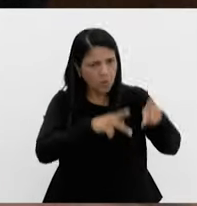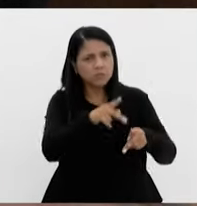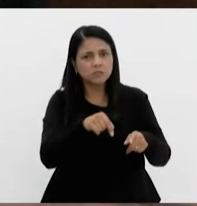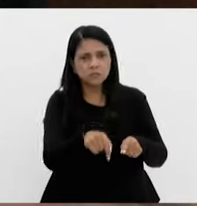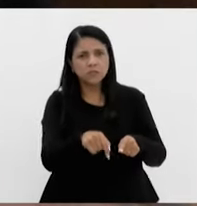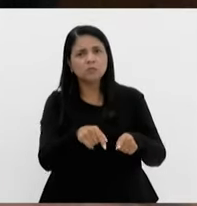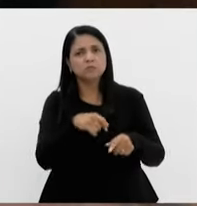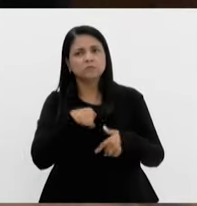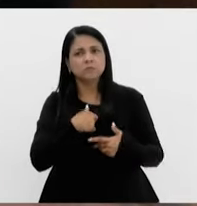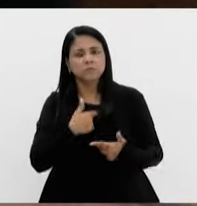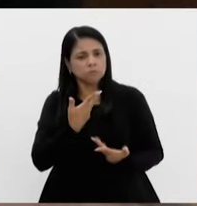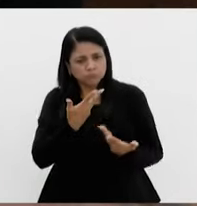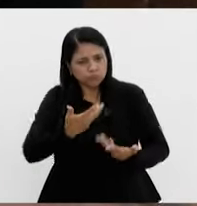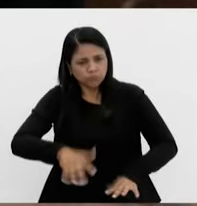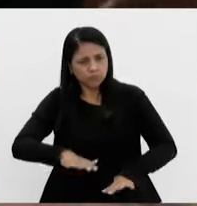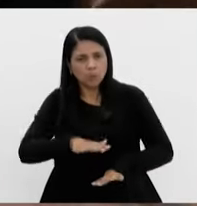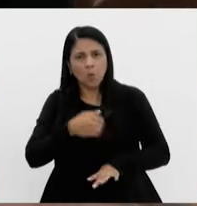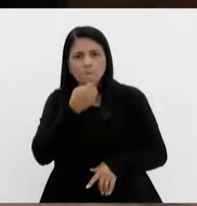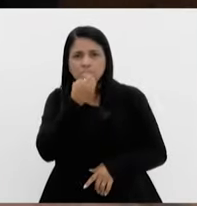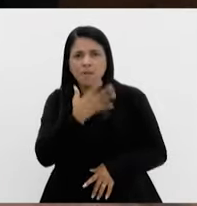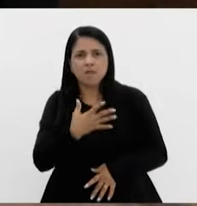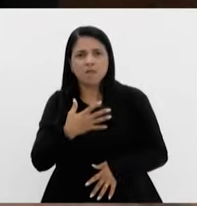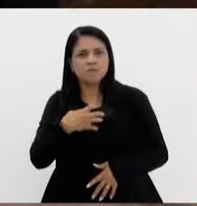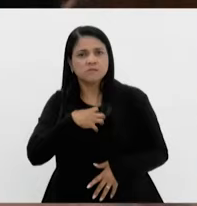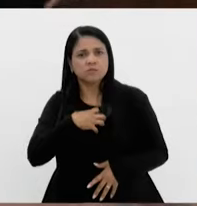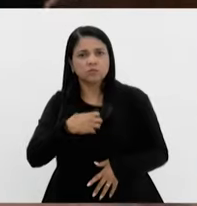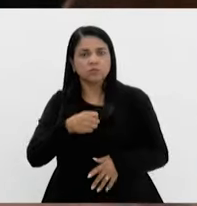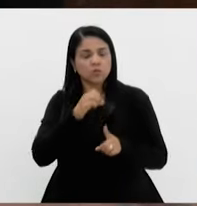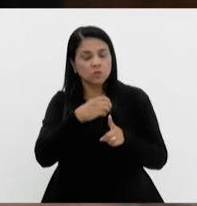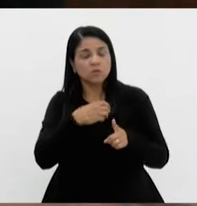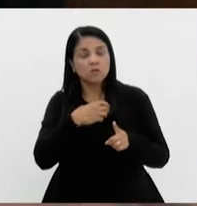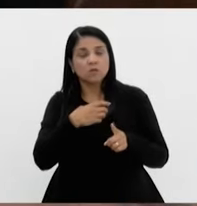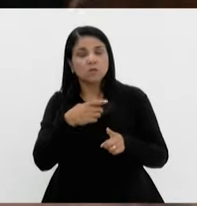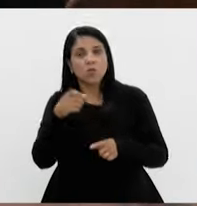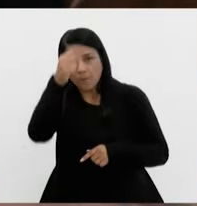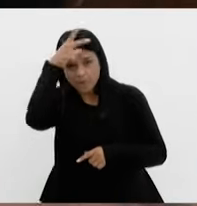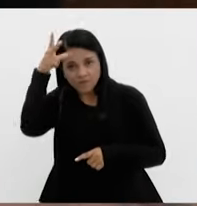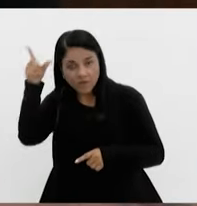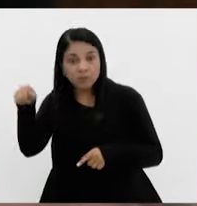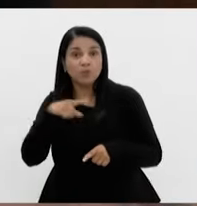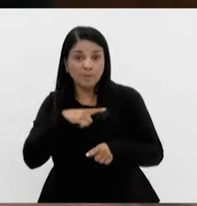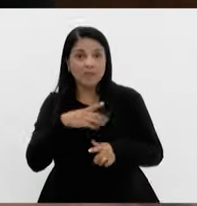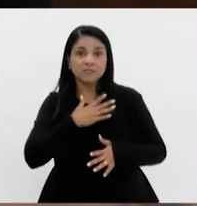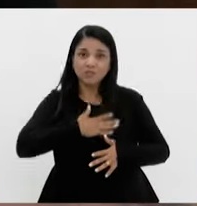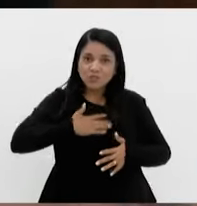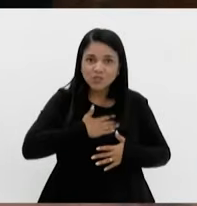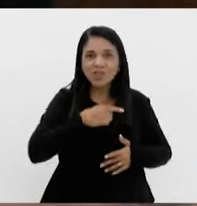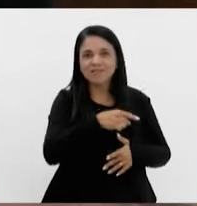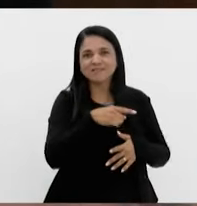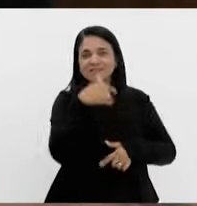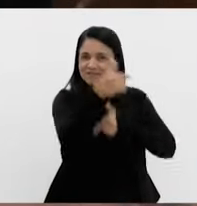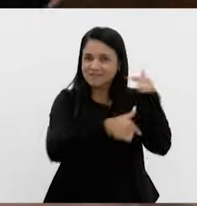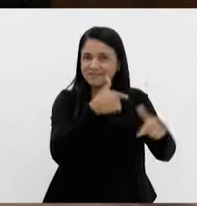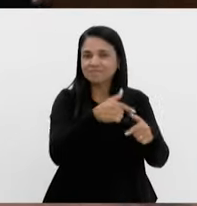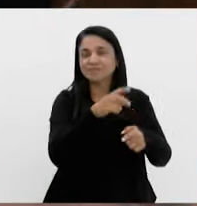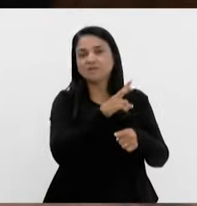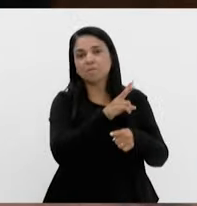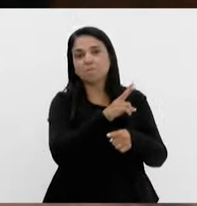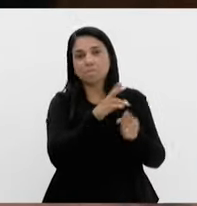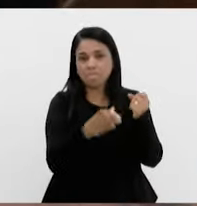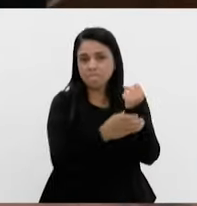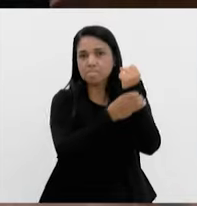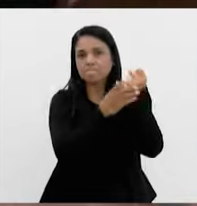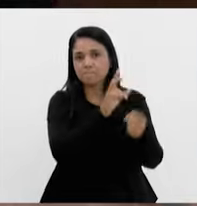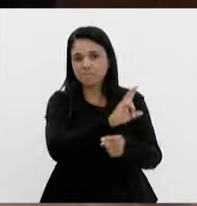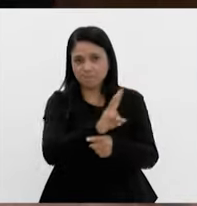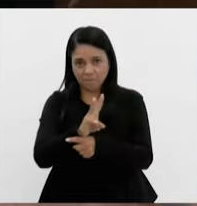satisfeitos com o programa segurança presente que tem números positivos um trabalho realizado com excelência de